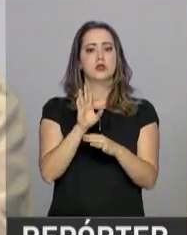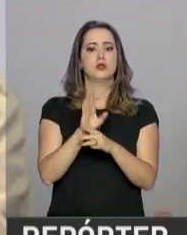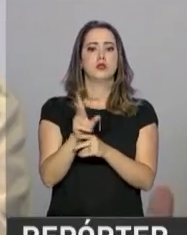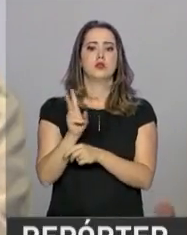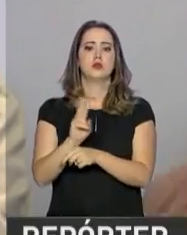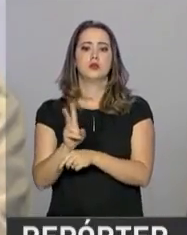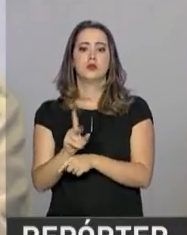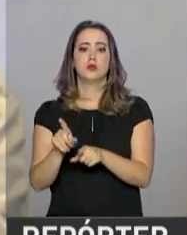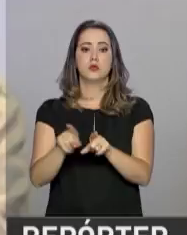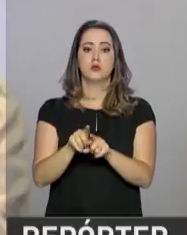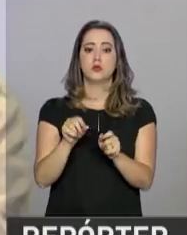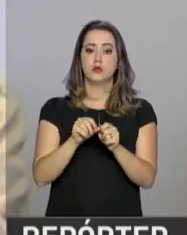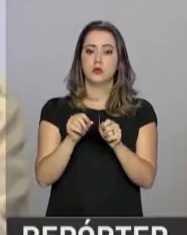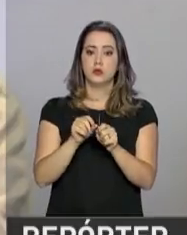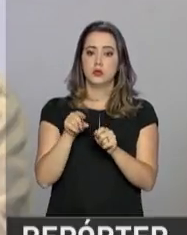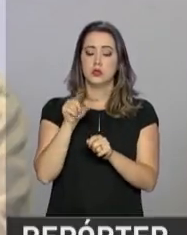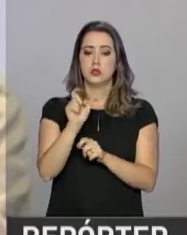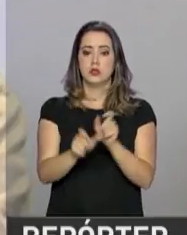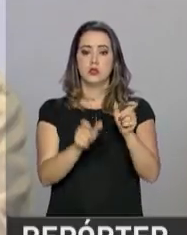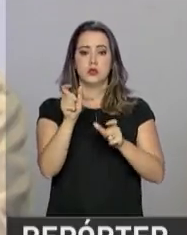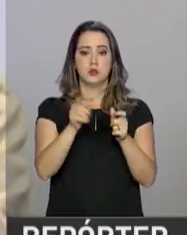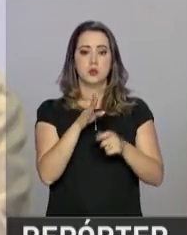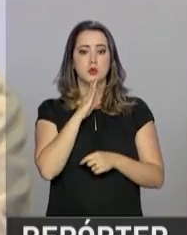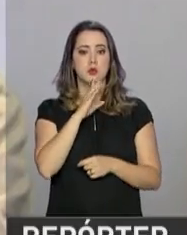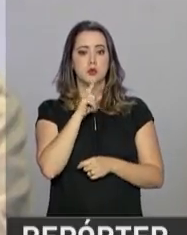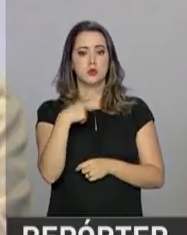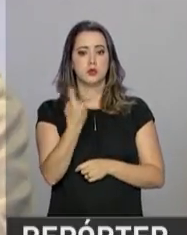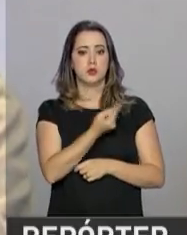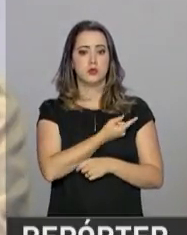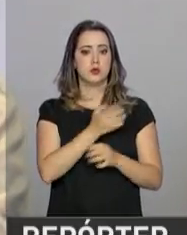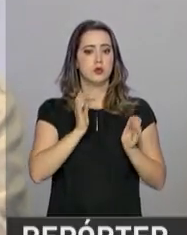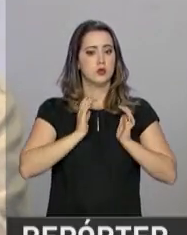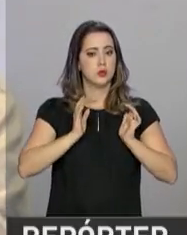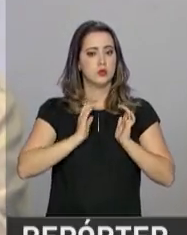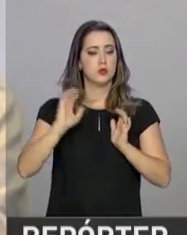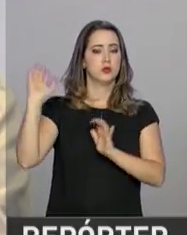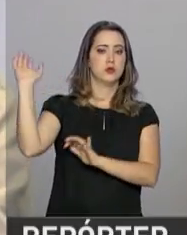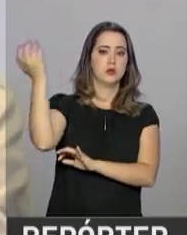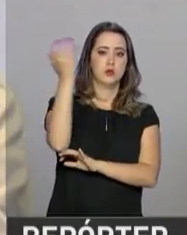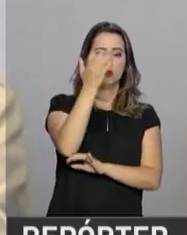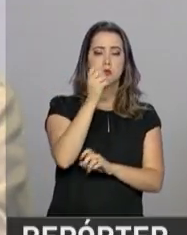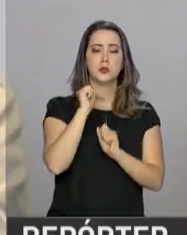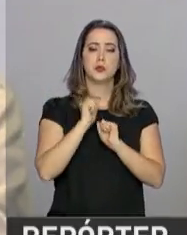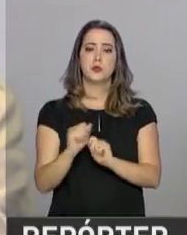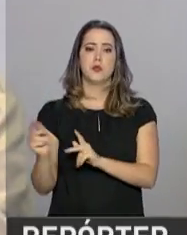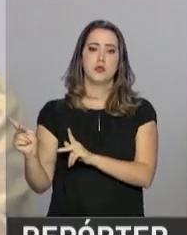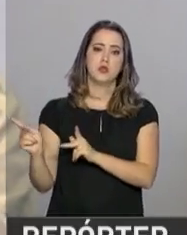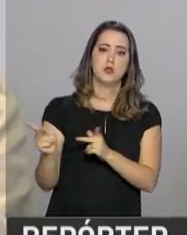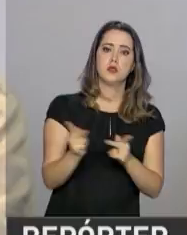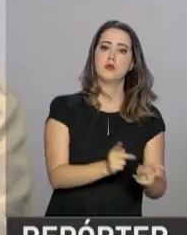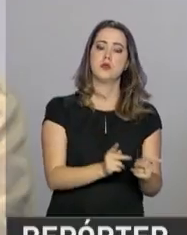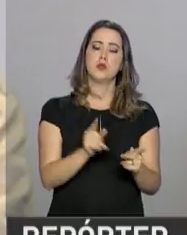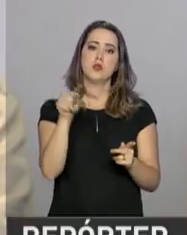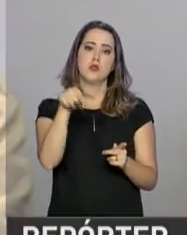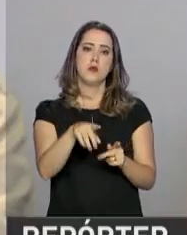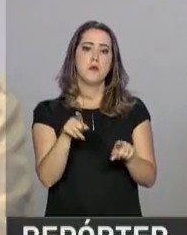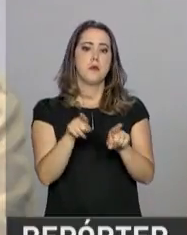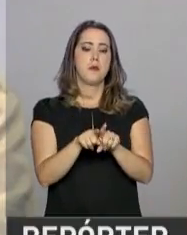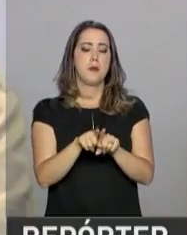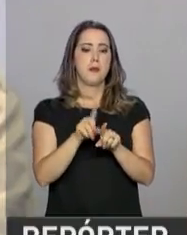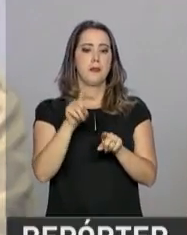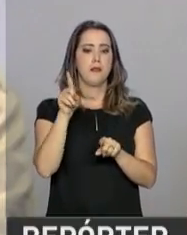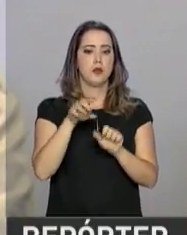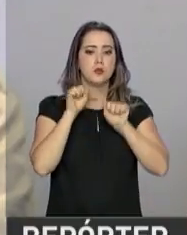fiscalizar fazendo com que as pessoas conheçam o nosso património natural que possam visitar os nossos patrimônios naturais